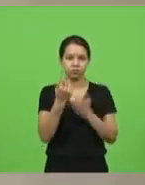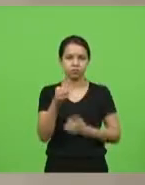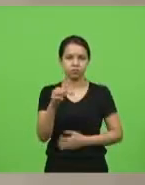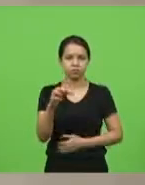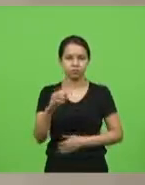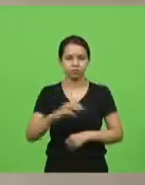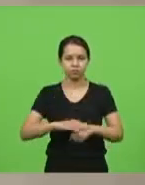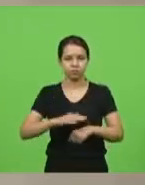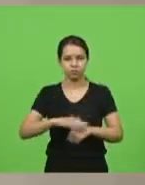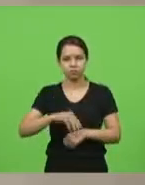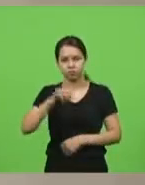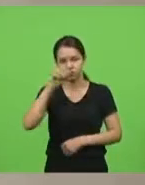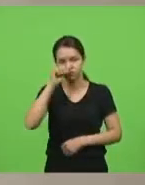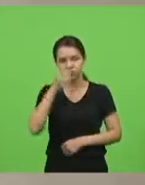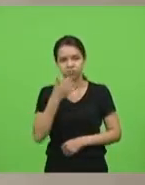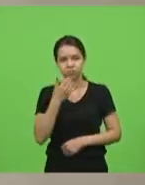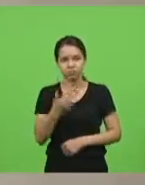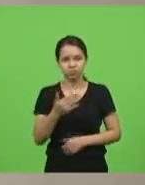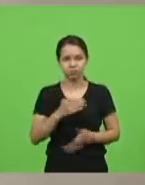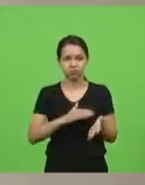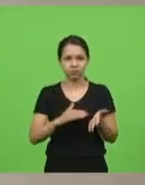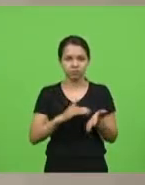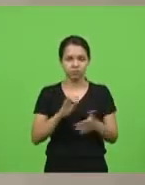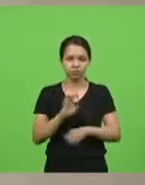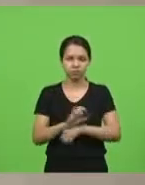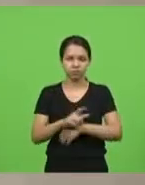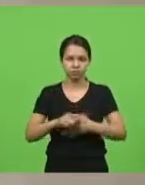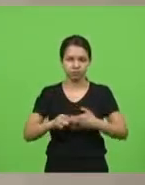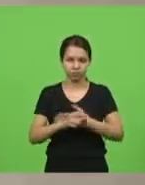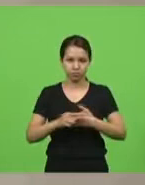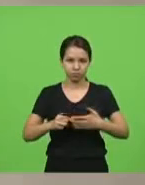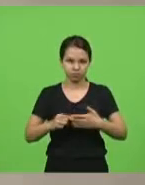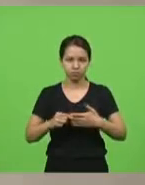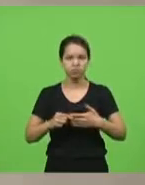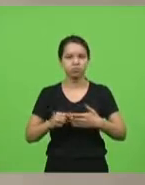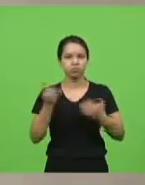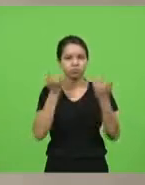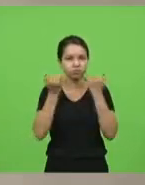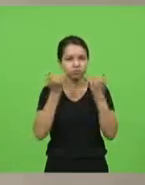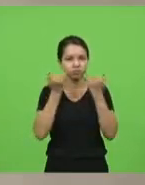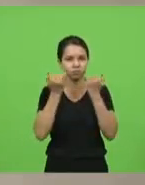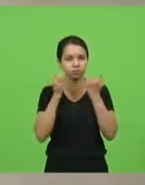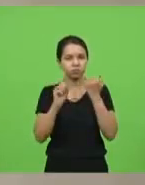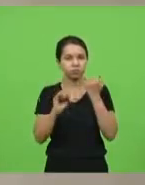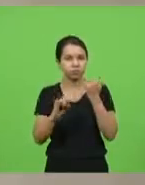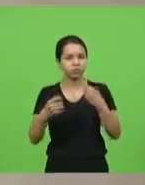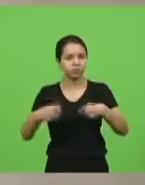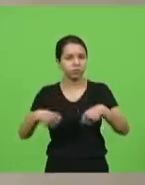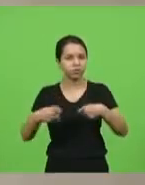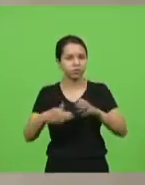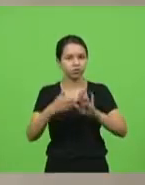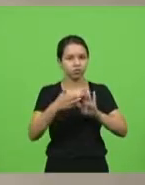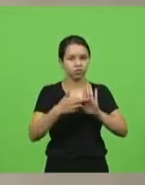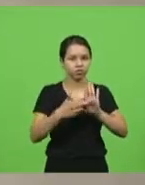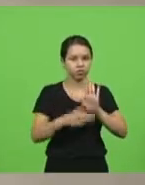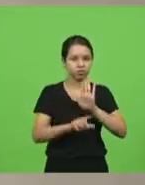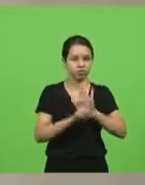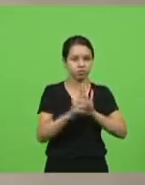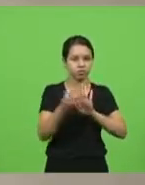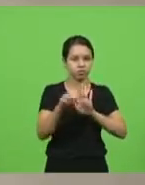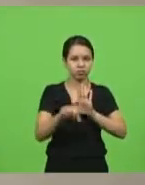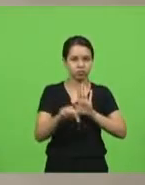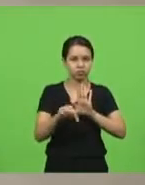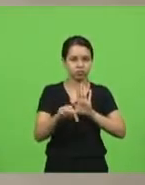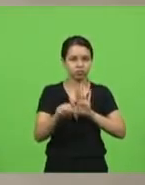autor deputado João Amin, solicitando ao secretário de Estado da Casa Civil informações acerca da necessidade de regulamentação da Lei 17.901 de